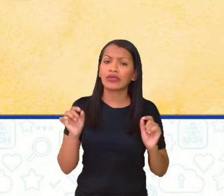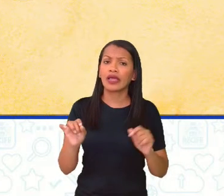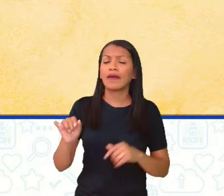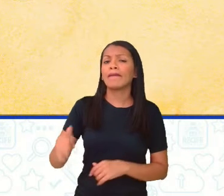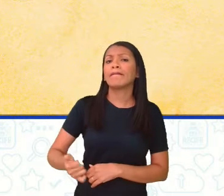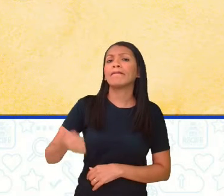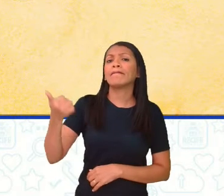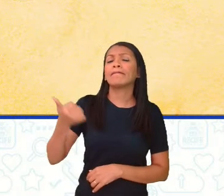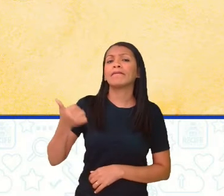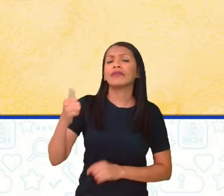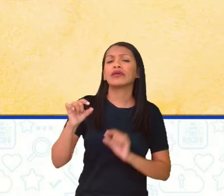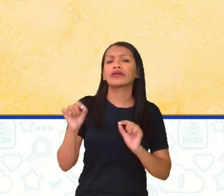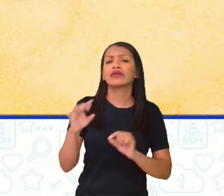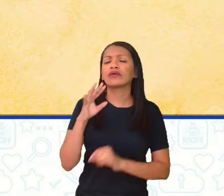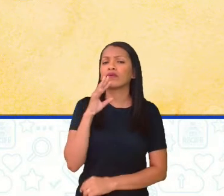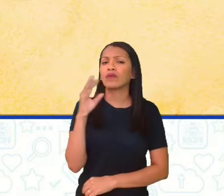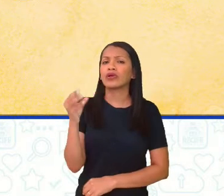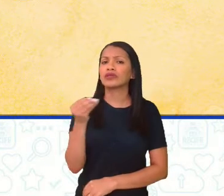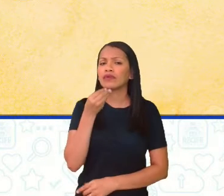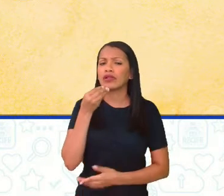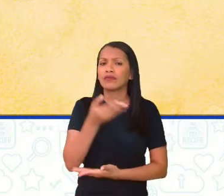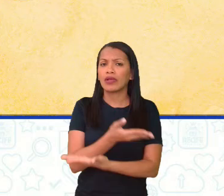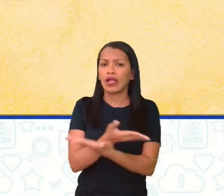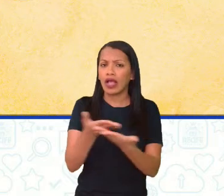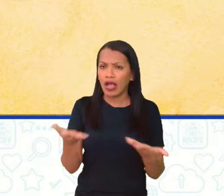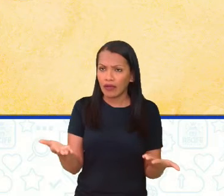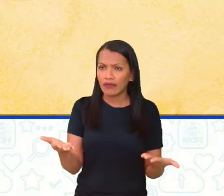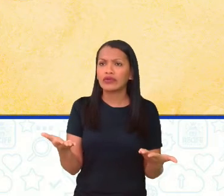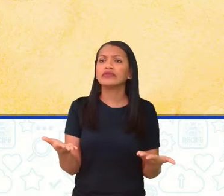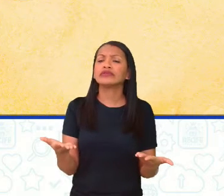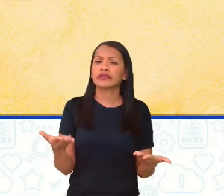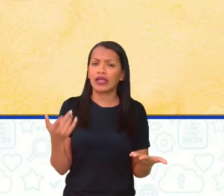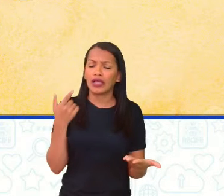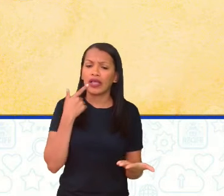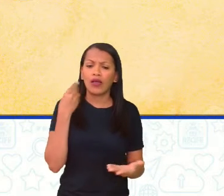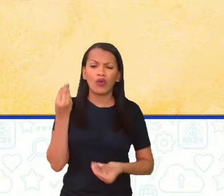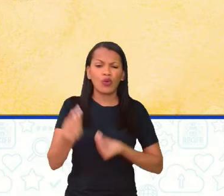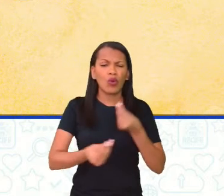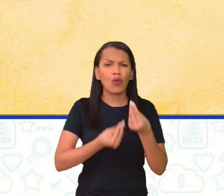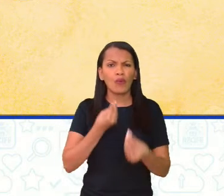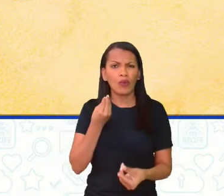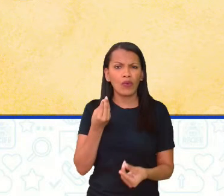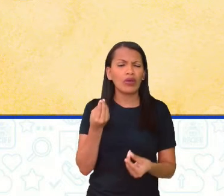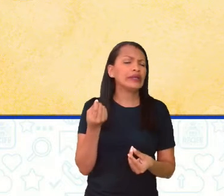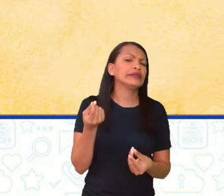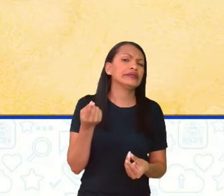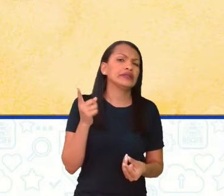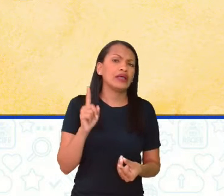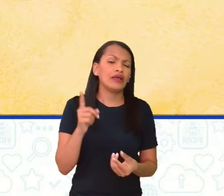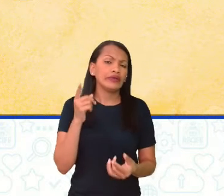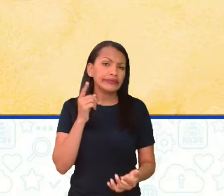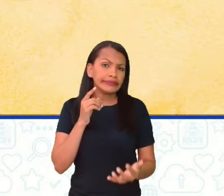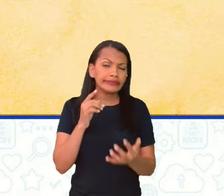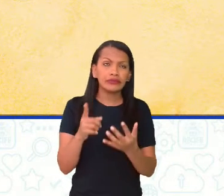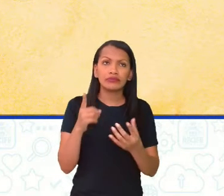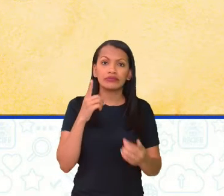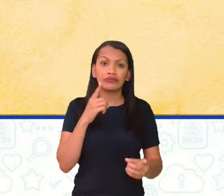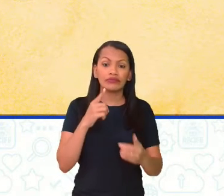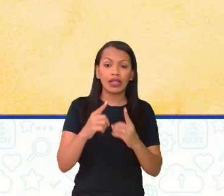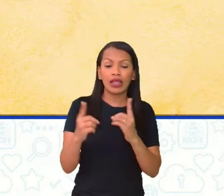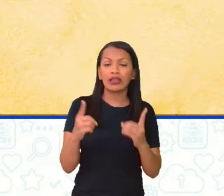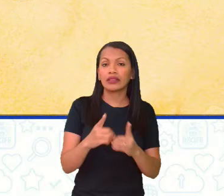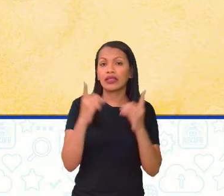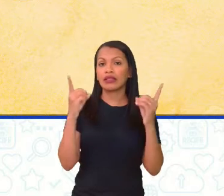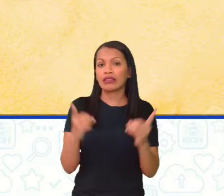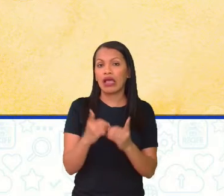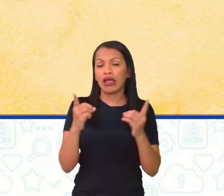primeiro, trazer esse conhecimento para vocês, né, de forma didática, de forma bem direta, assim. Por quê? Porque